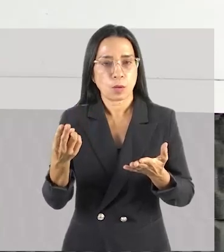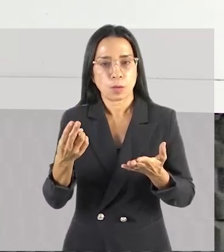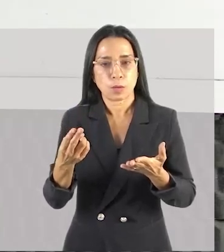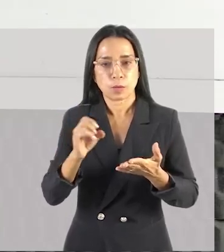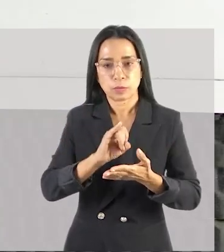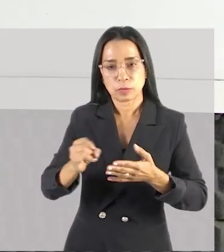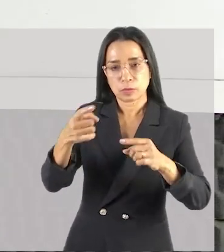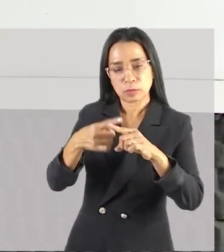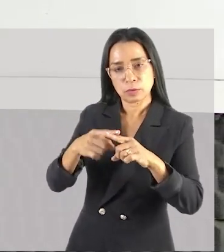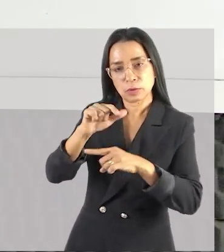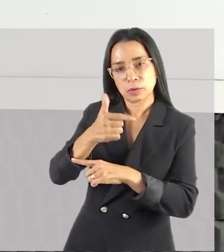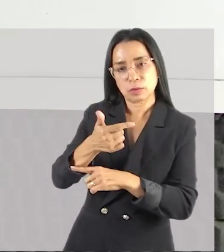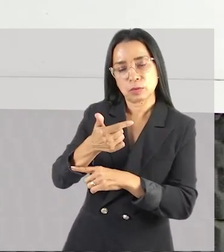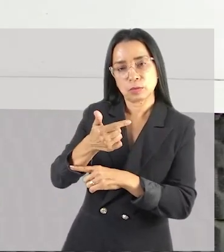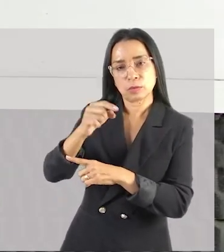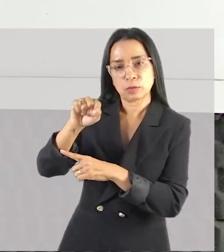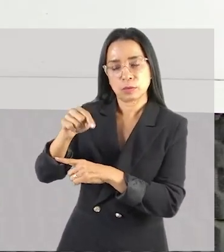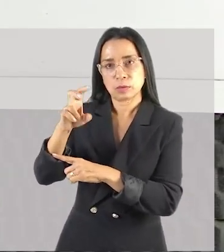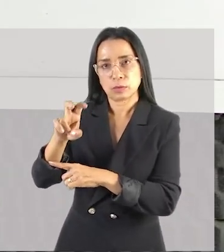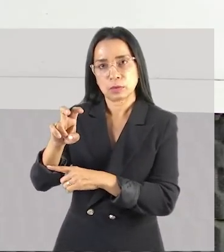multiplicar 2,5